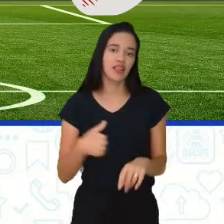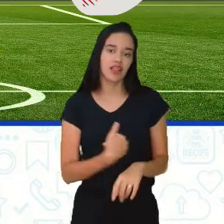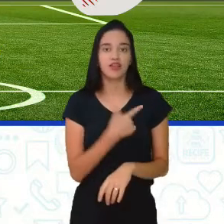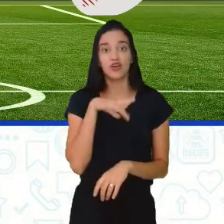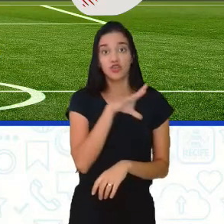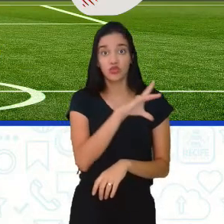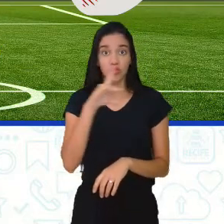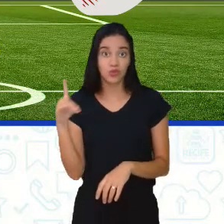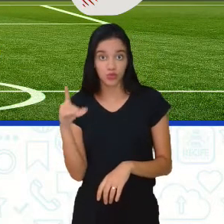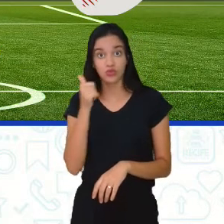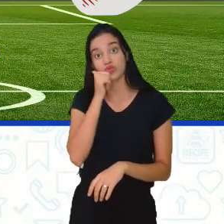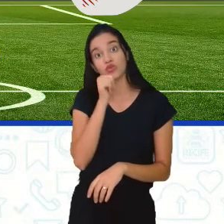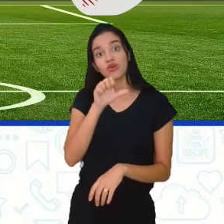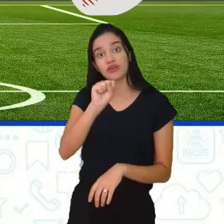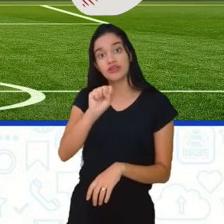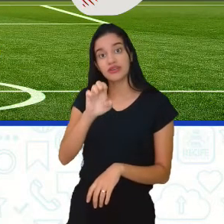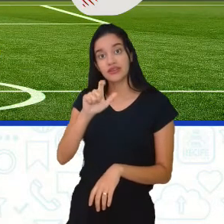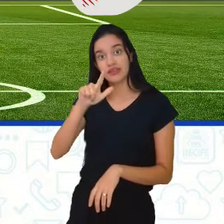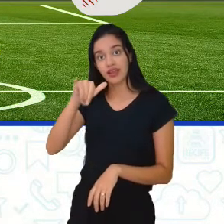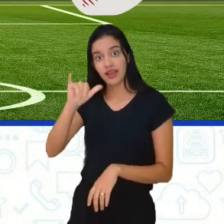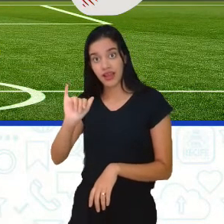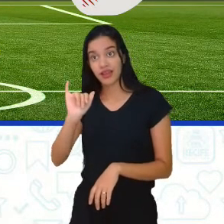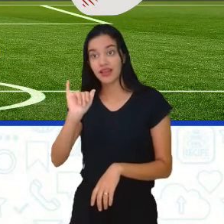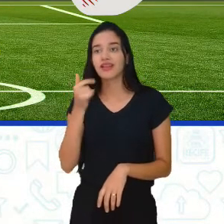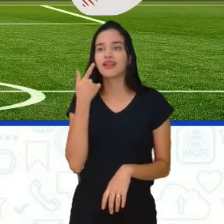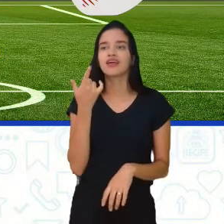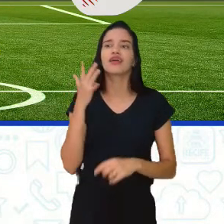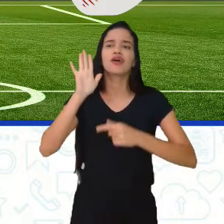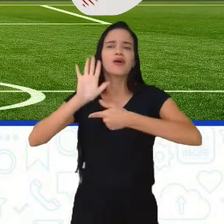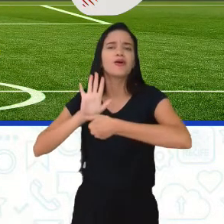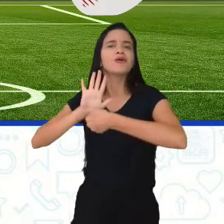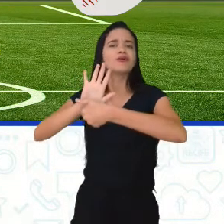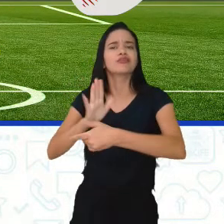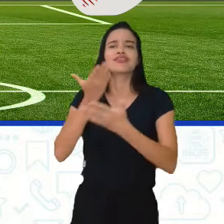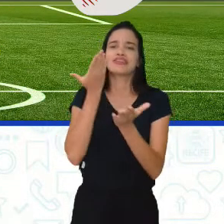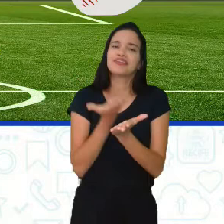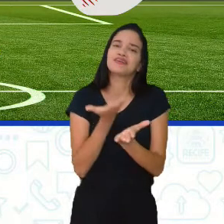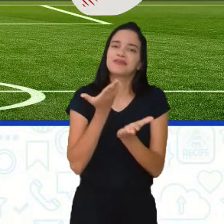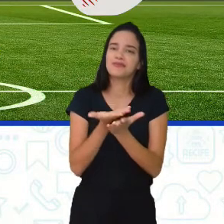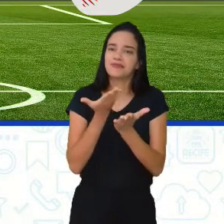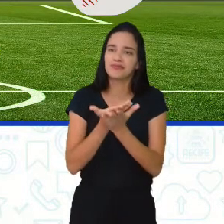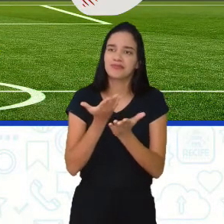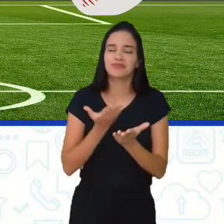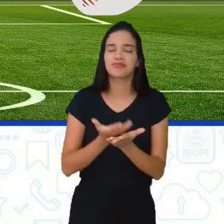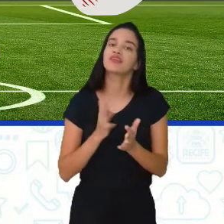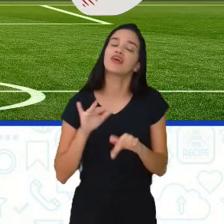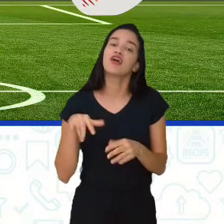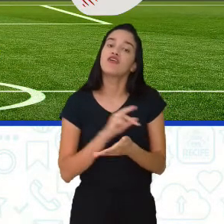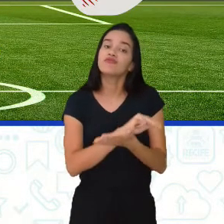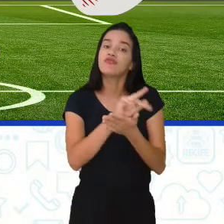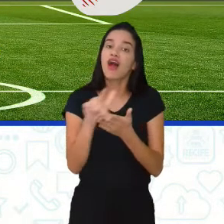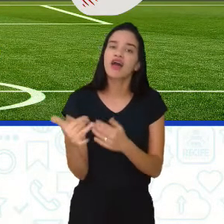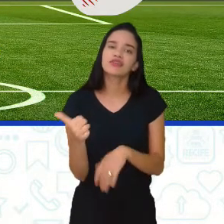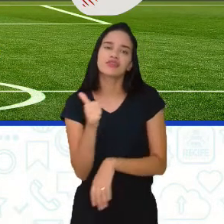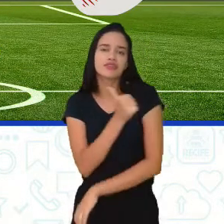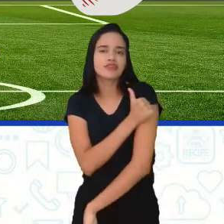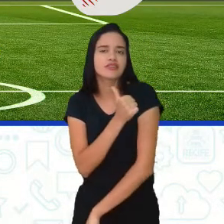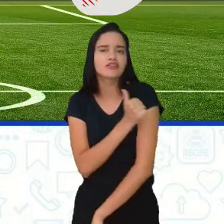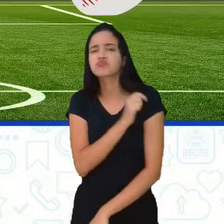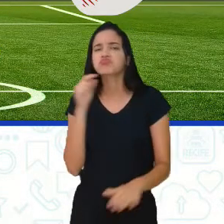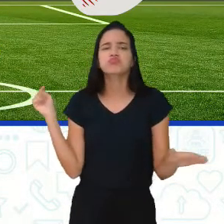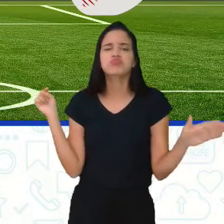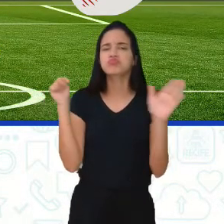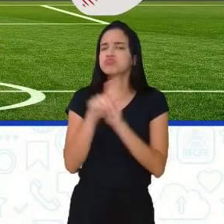coordenadora Celi Negromonte, que disse: Isabel, coloca aí na tua aula, né? Muitos alunos devem estar questionando